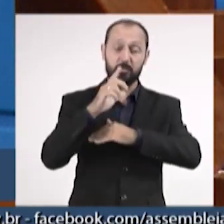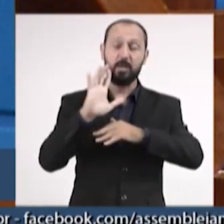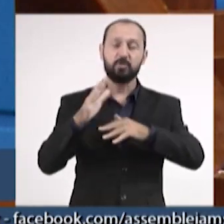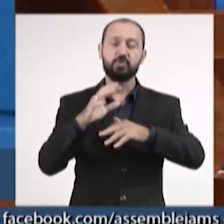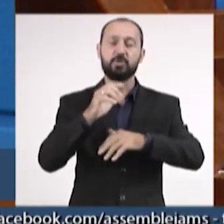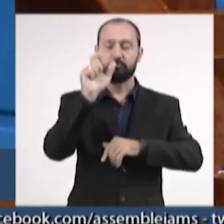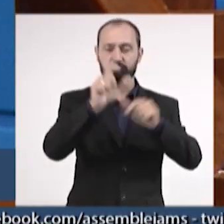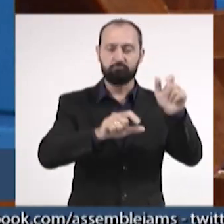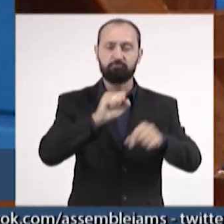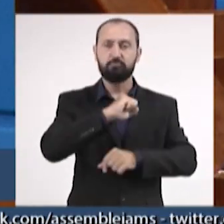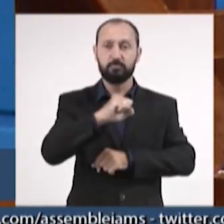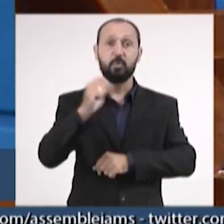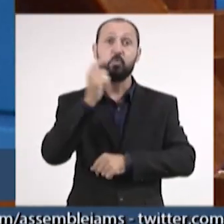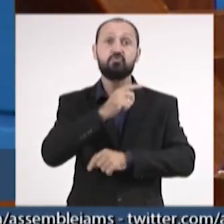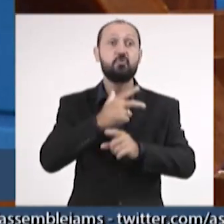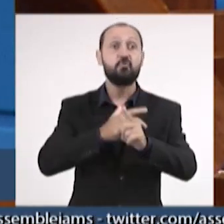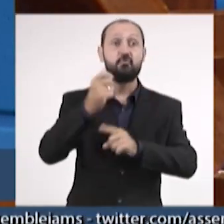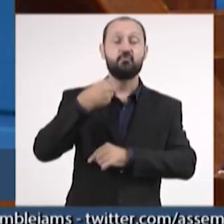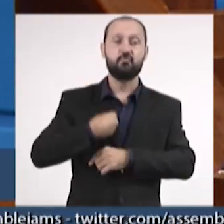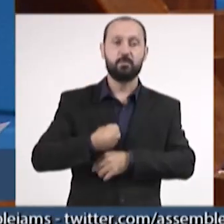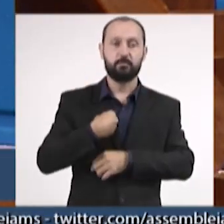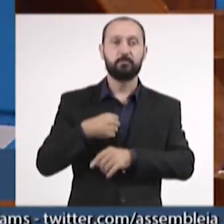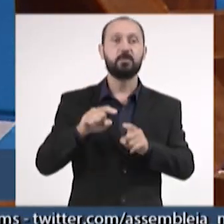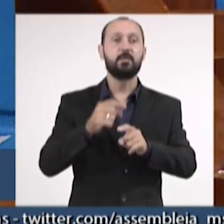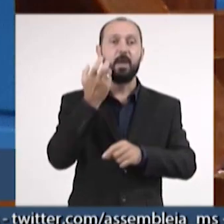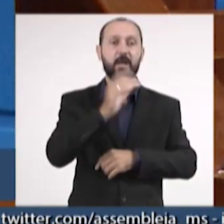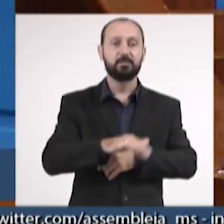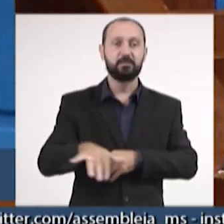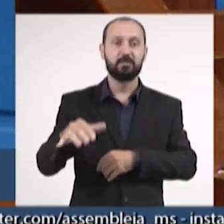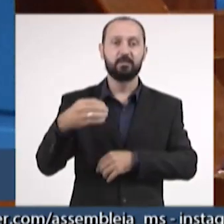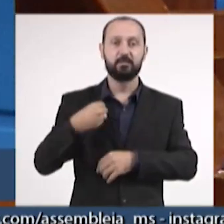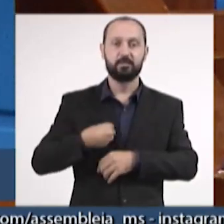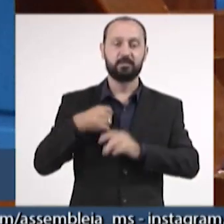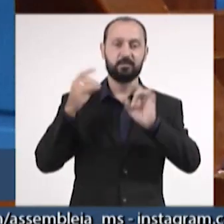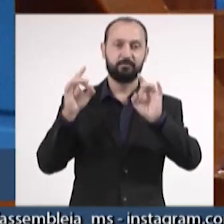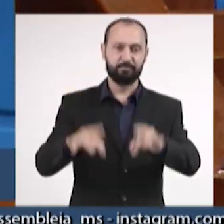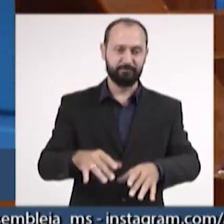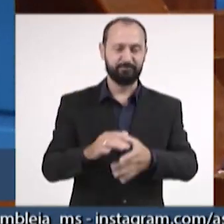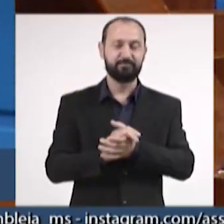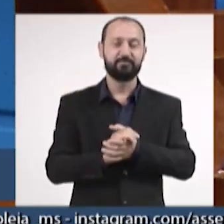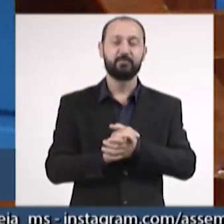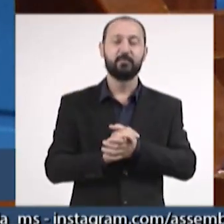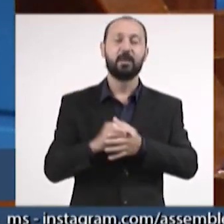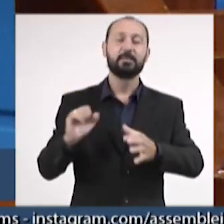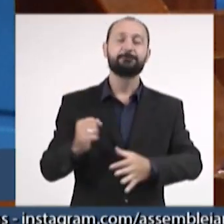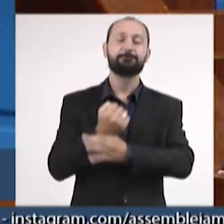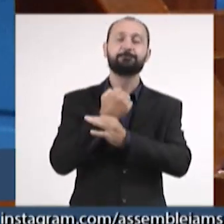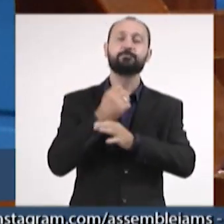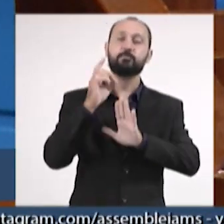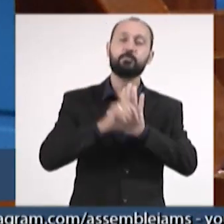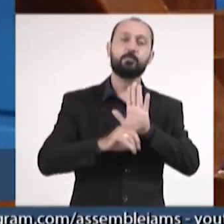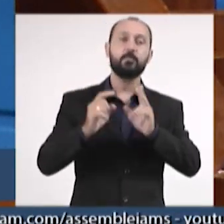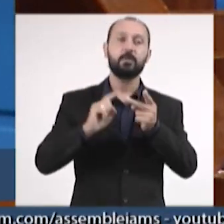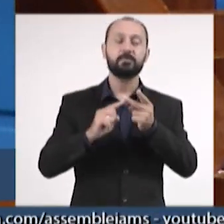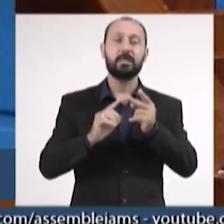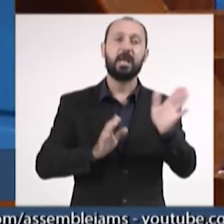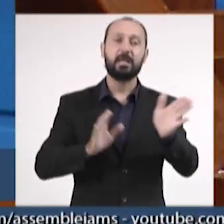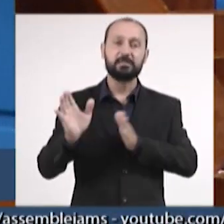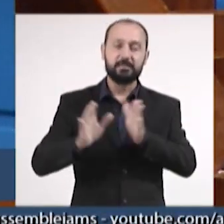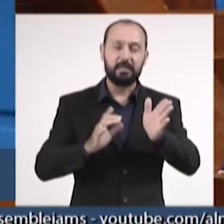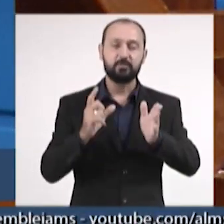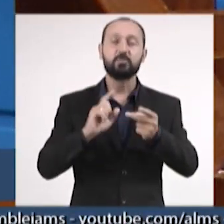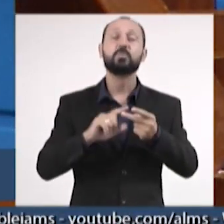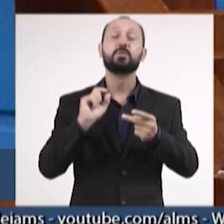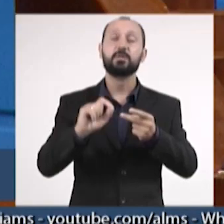feminicídio, e aos órfãos do feminicídio. A garantia de direitos, que inclui o acesso à